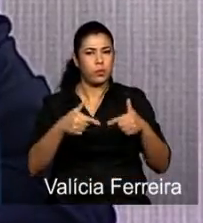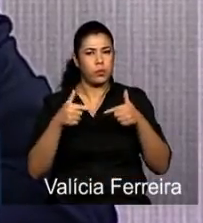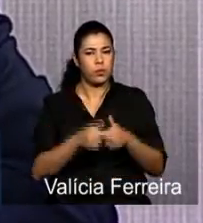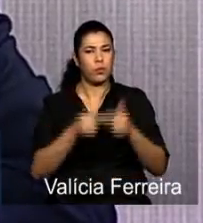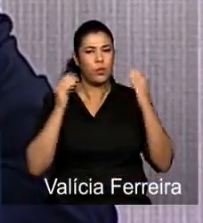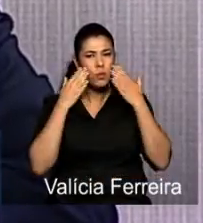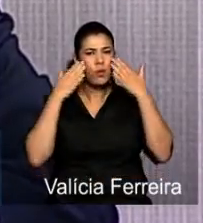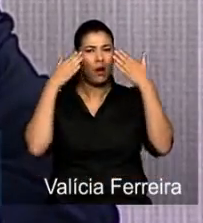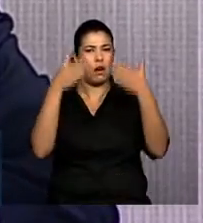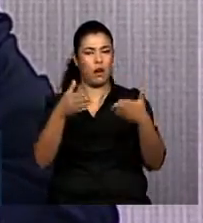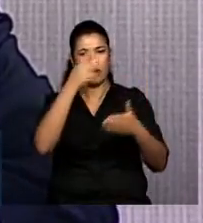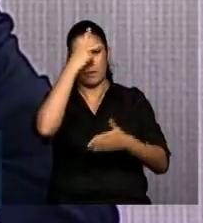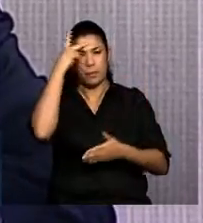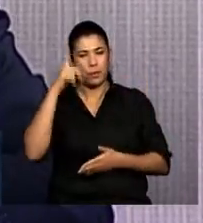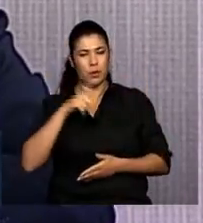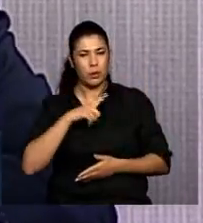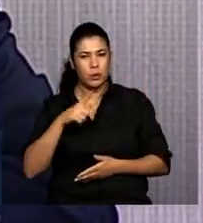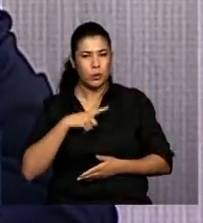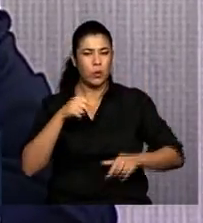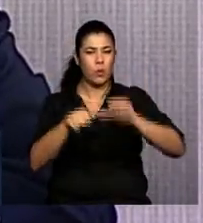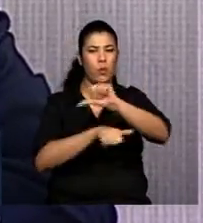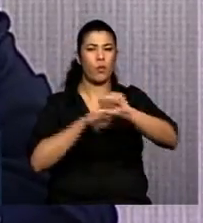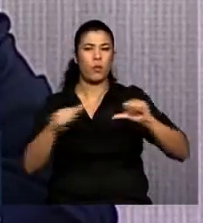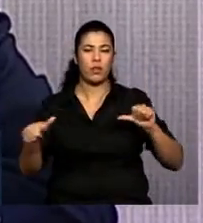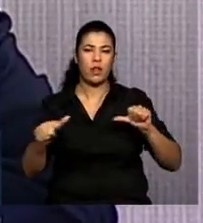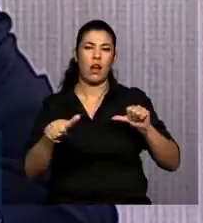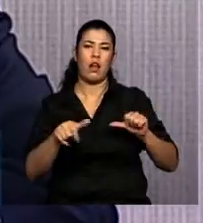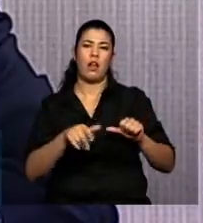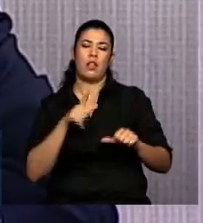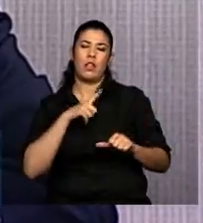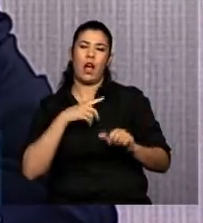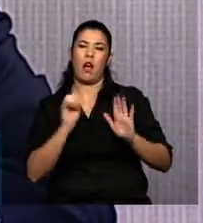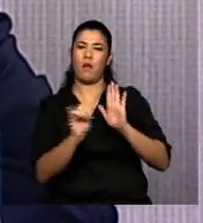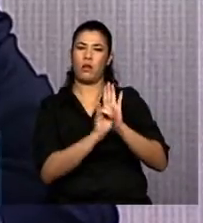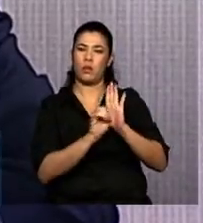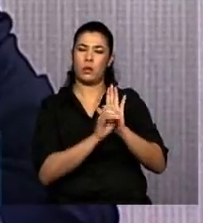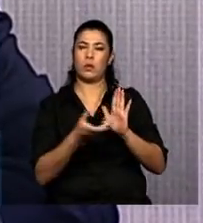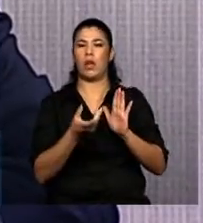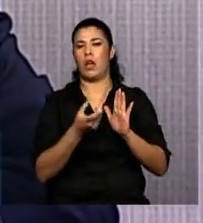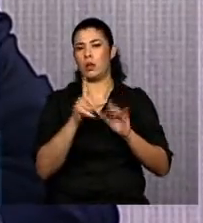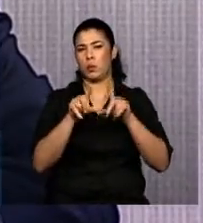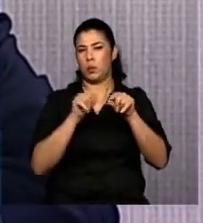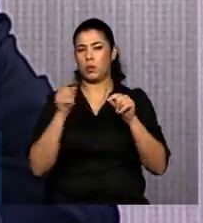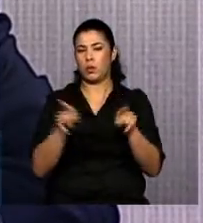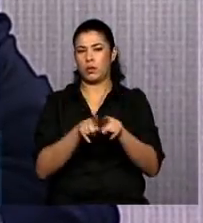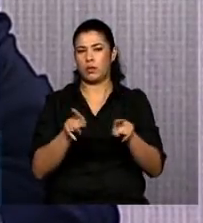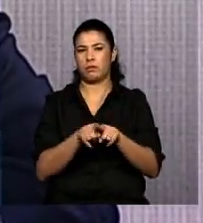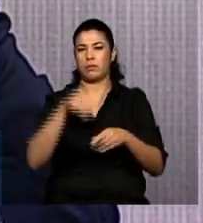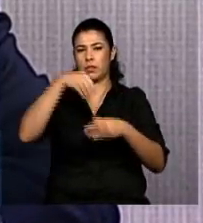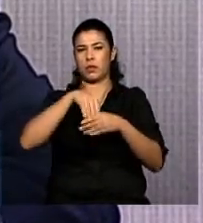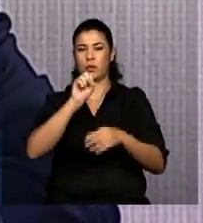em processo transexualizador, processo de mudança de sexo, que ocorre no âmbito do Sistema Único de Saúde.